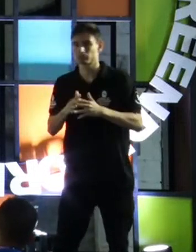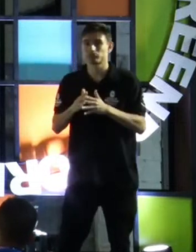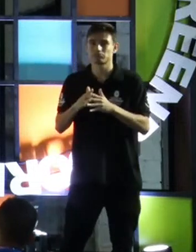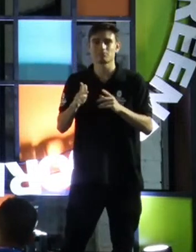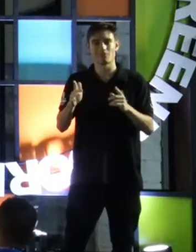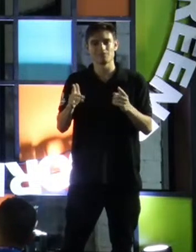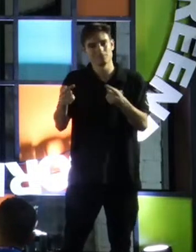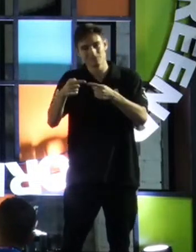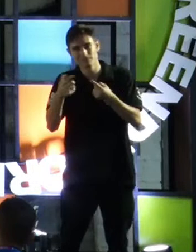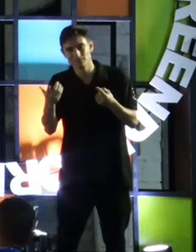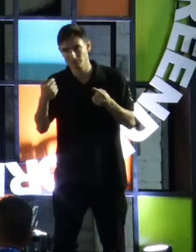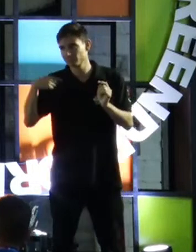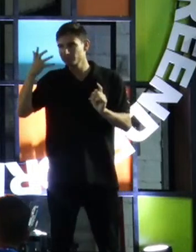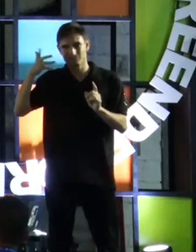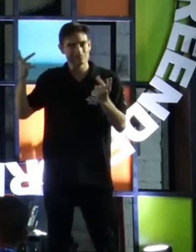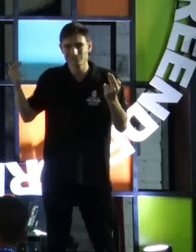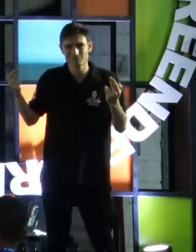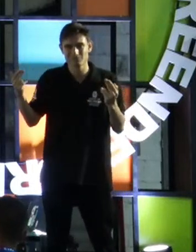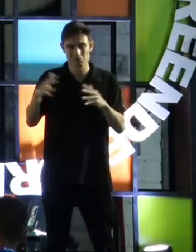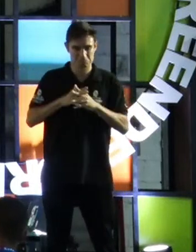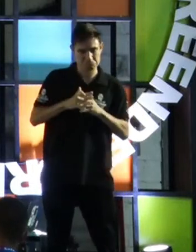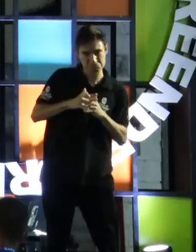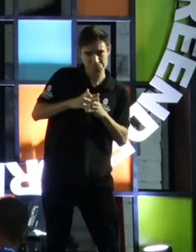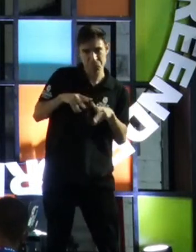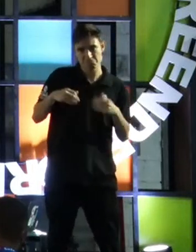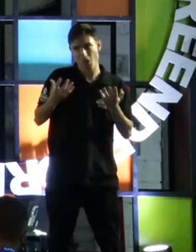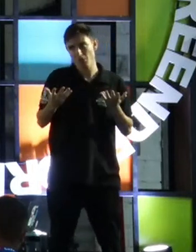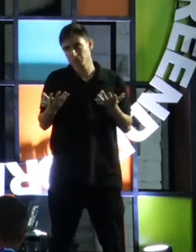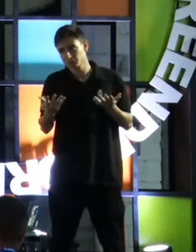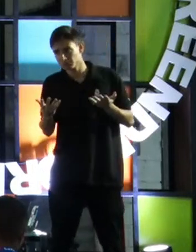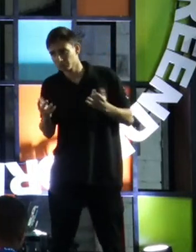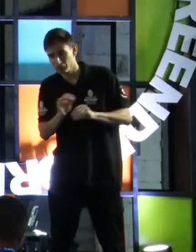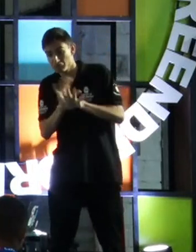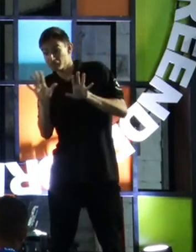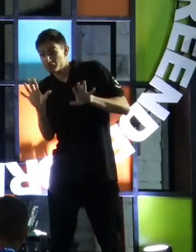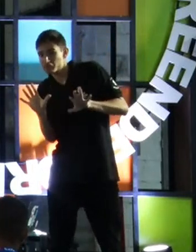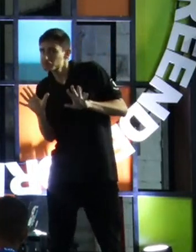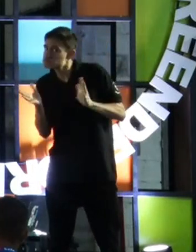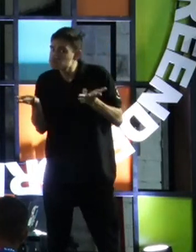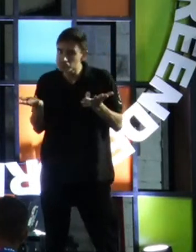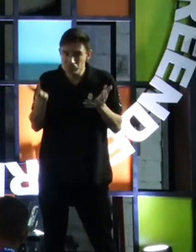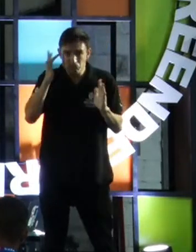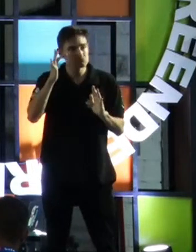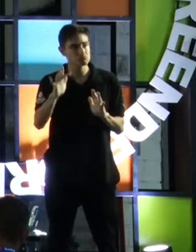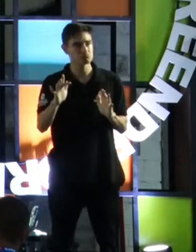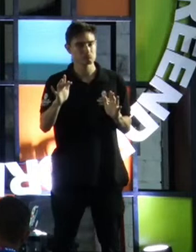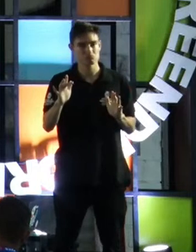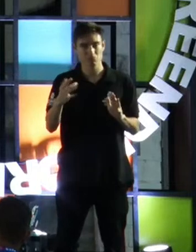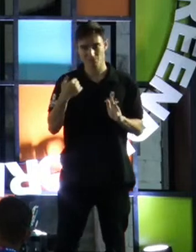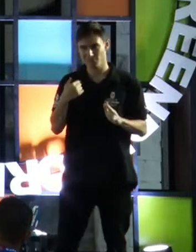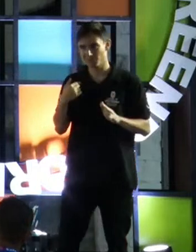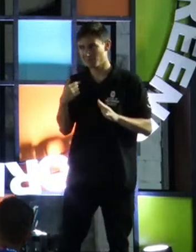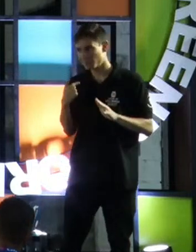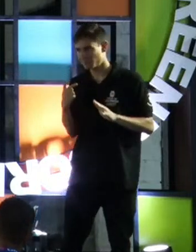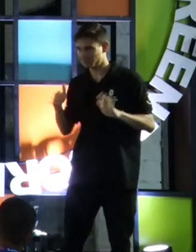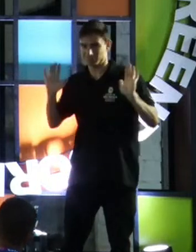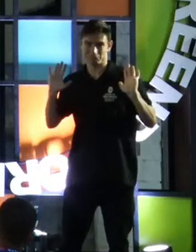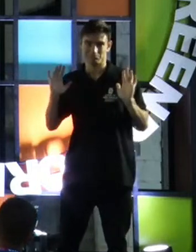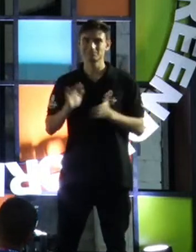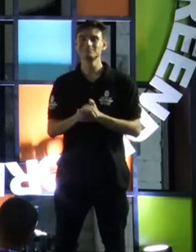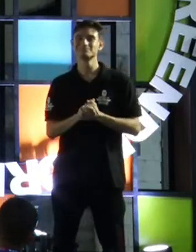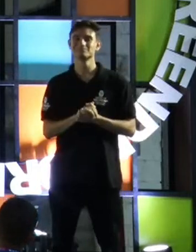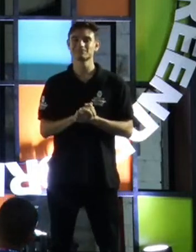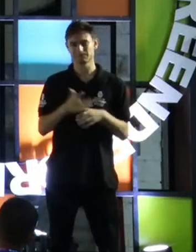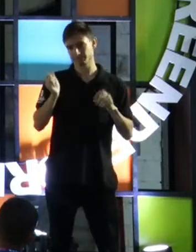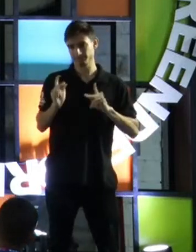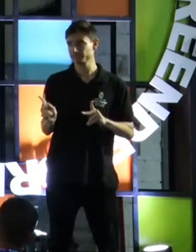minhas palestras trazem um pouco disso, de confusão e talvez algum esclarecimento. Não bota minha mão no fogo por mim. Então,